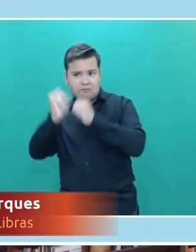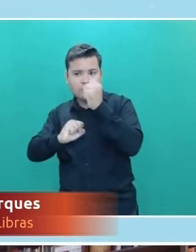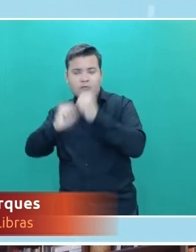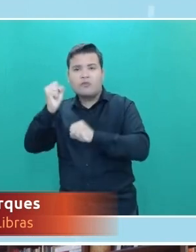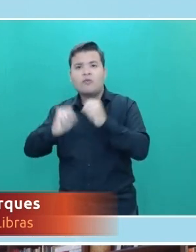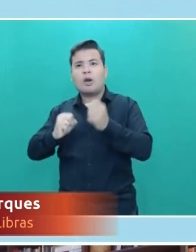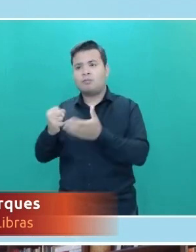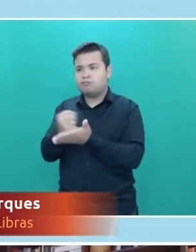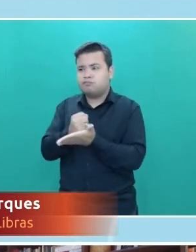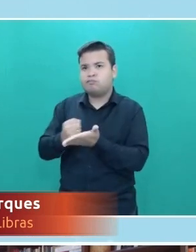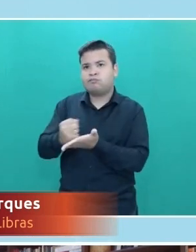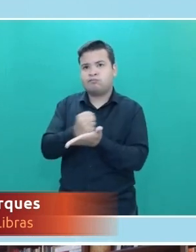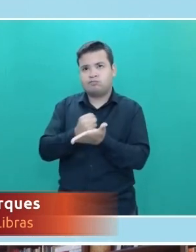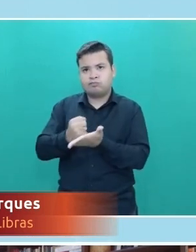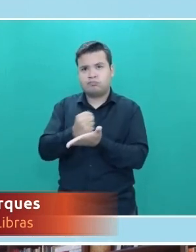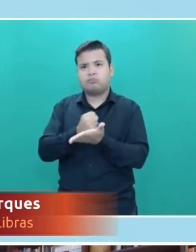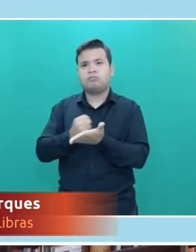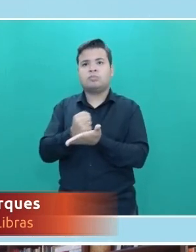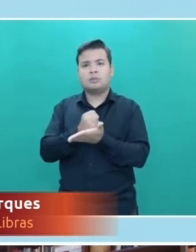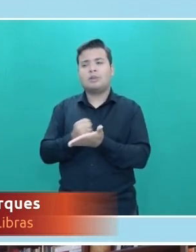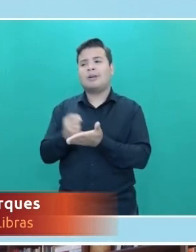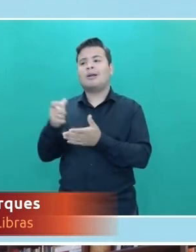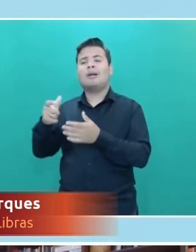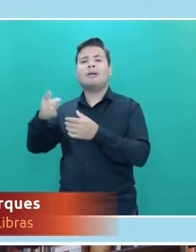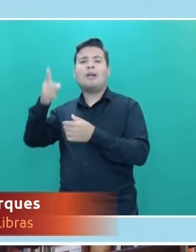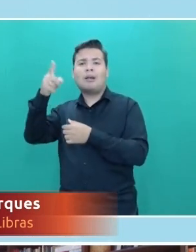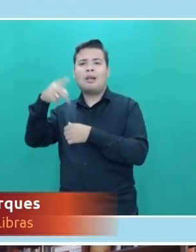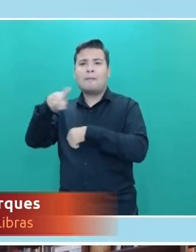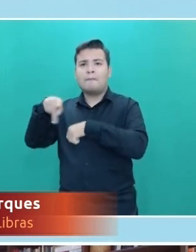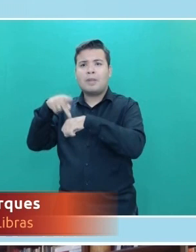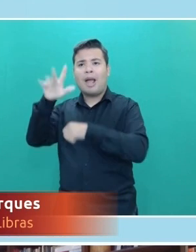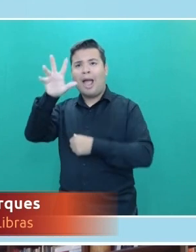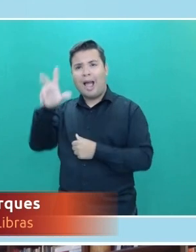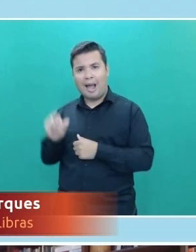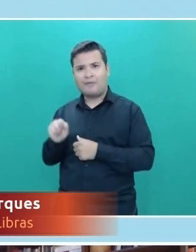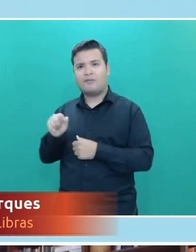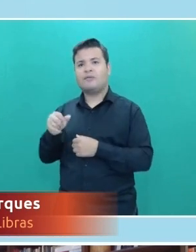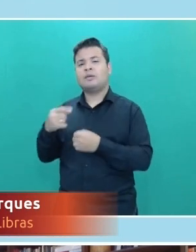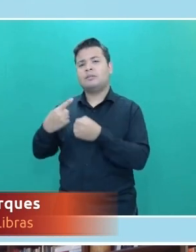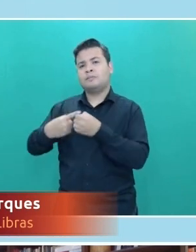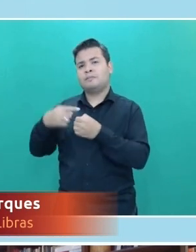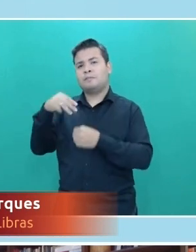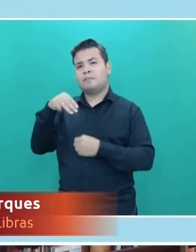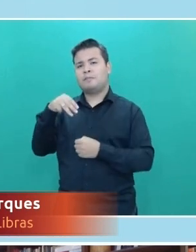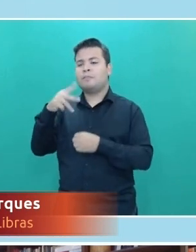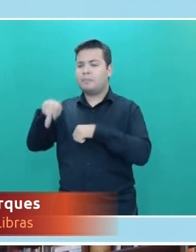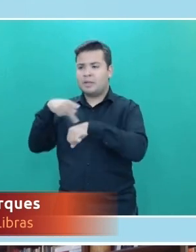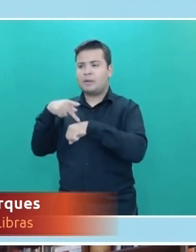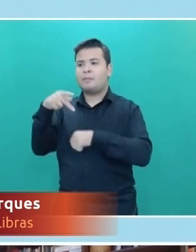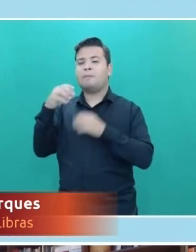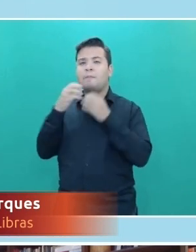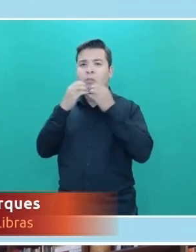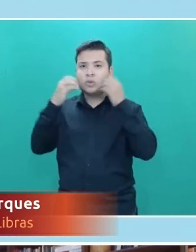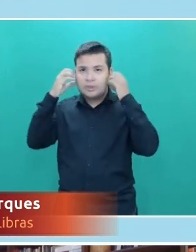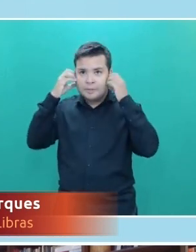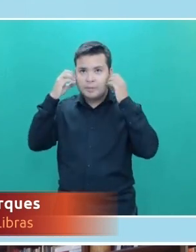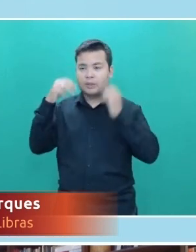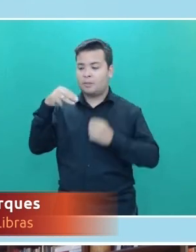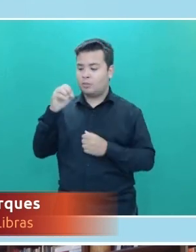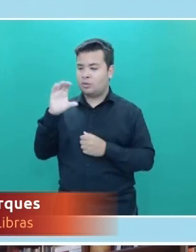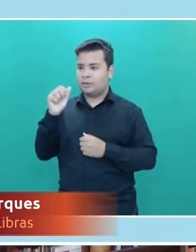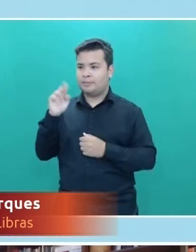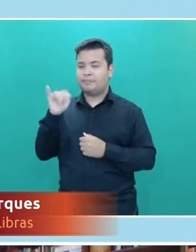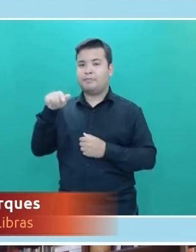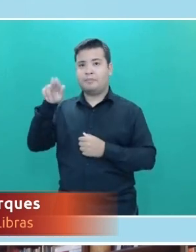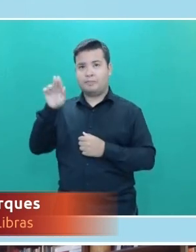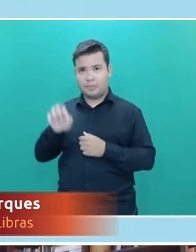medicamento antirretrovirais em Moçambique. Então, você tem um espaço onde o Brasil